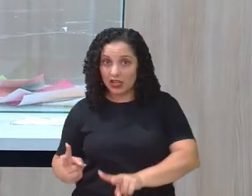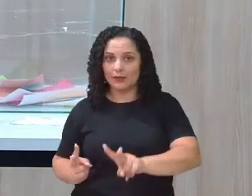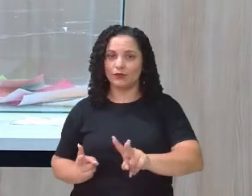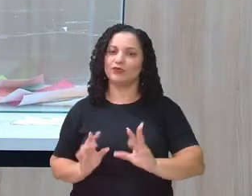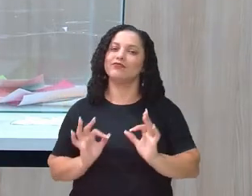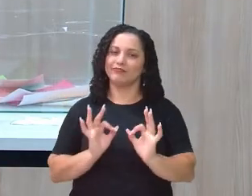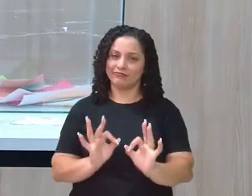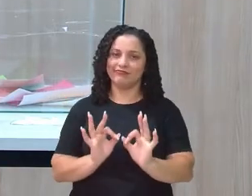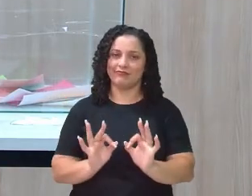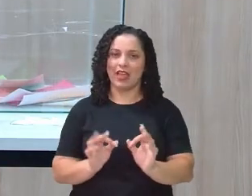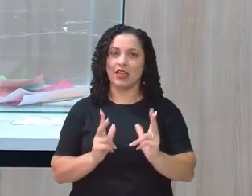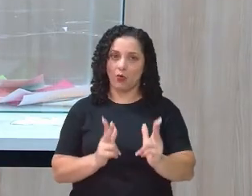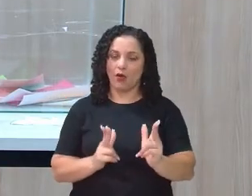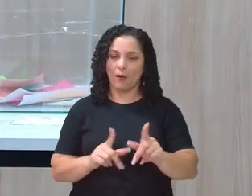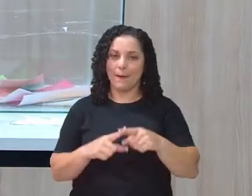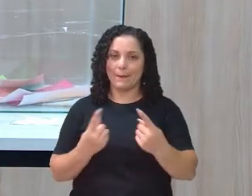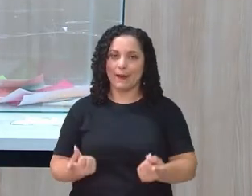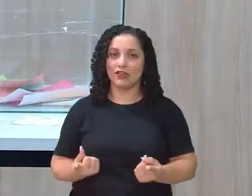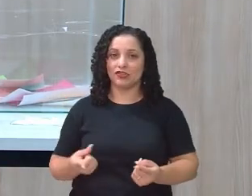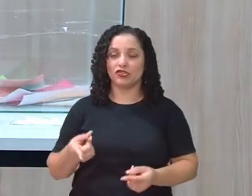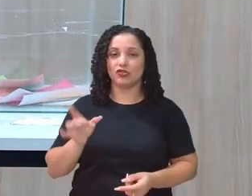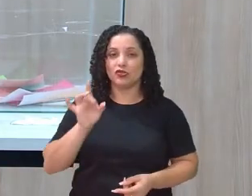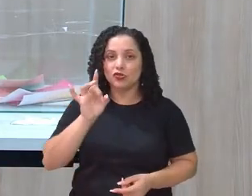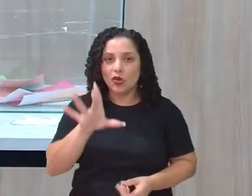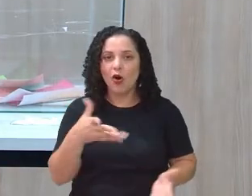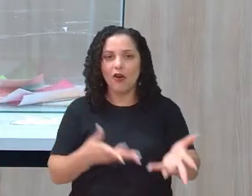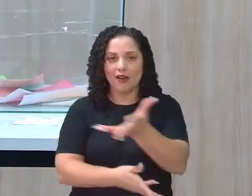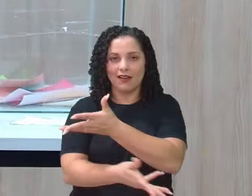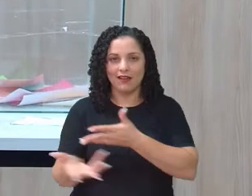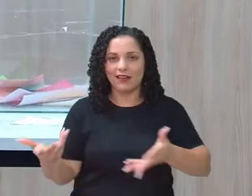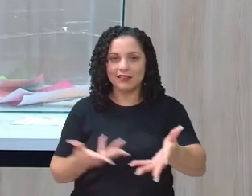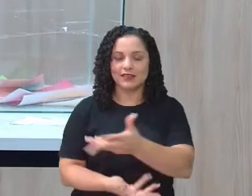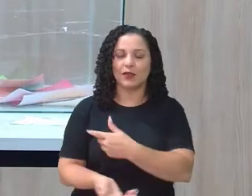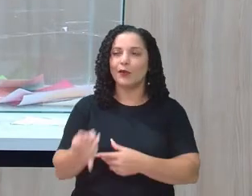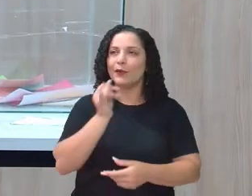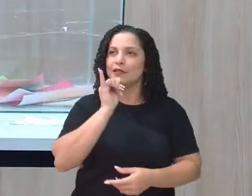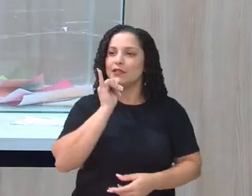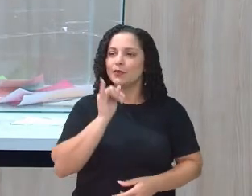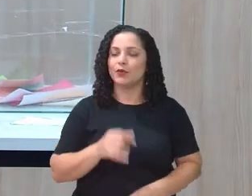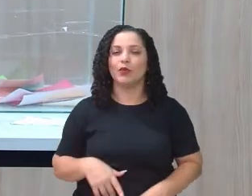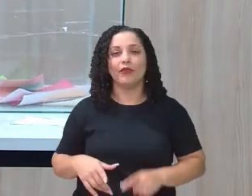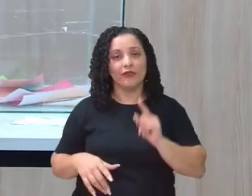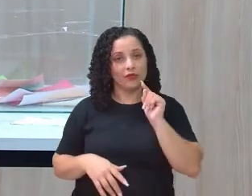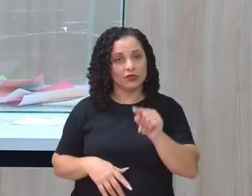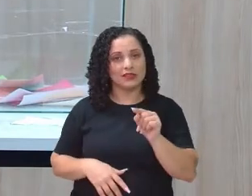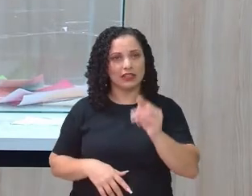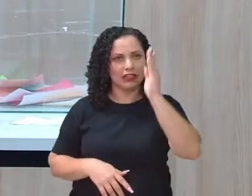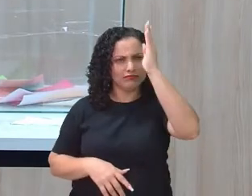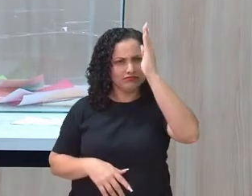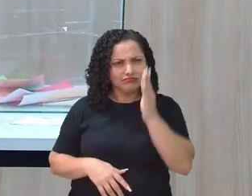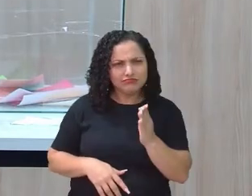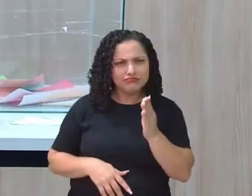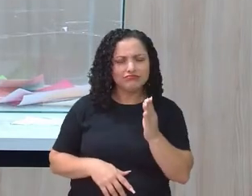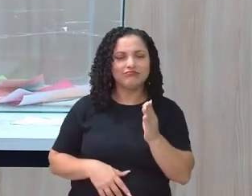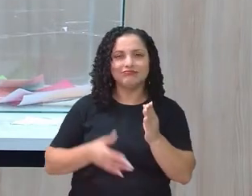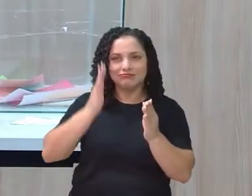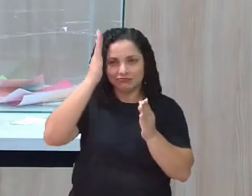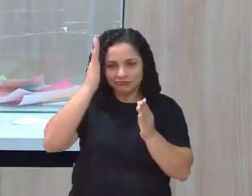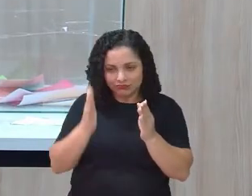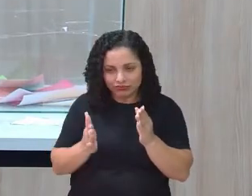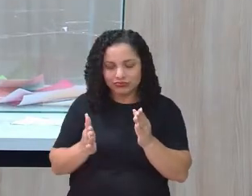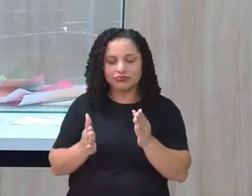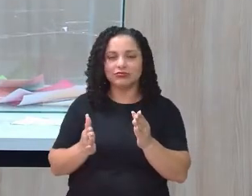Então, a ideia de igual é de igualdade mesmo. Se você faz um traço, faz um segmento, traça uma linha